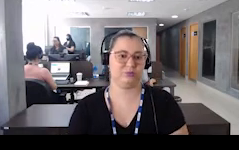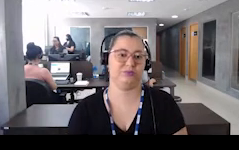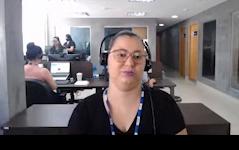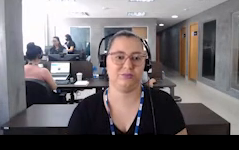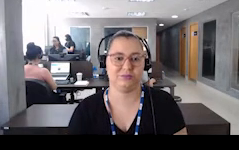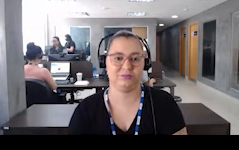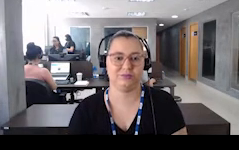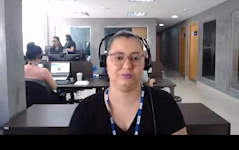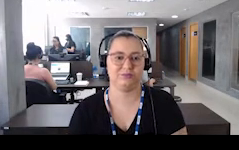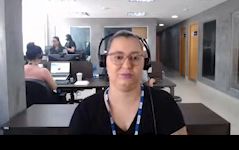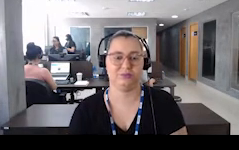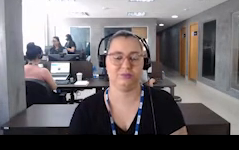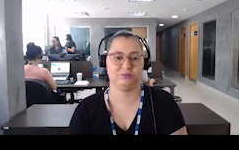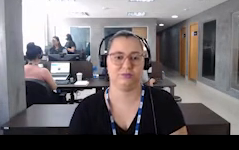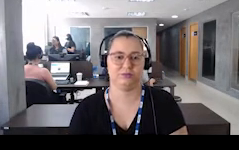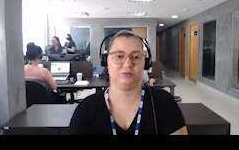Eu não tenho não, tô de boa.